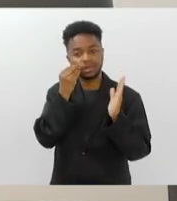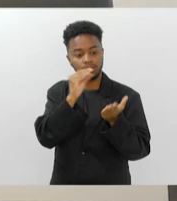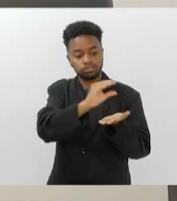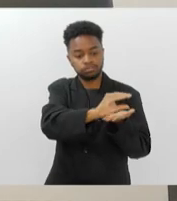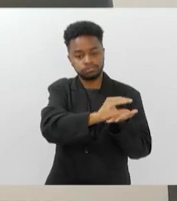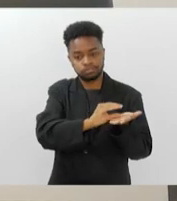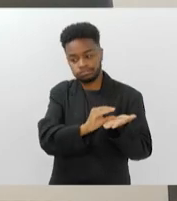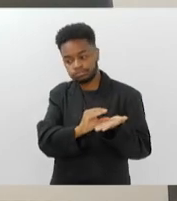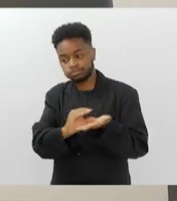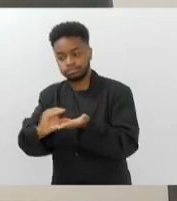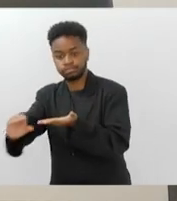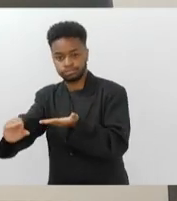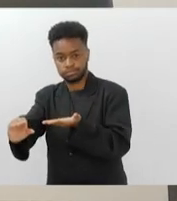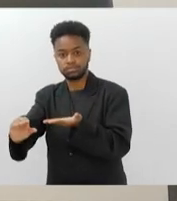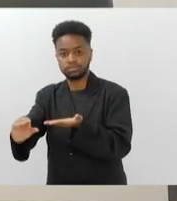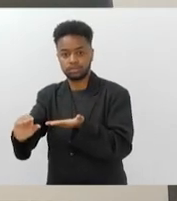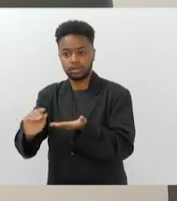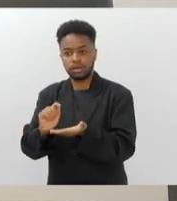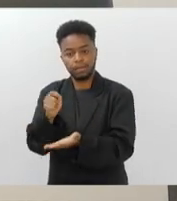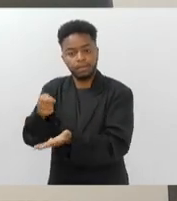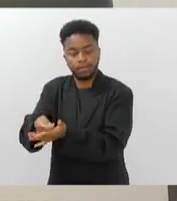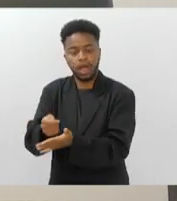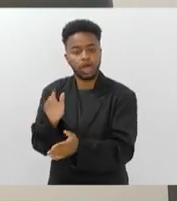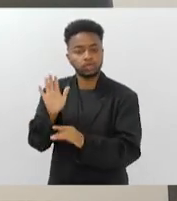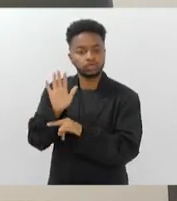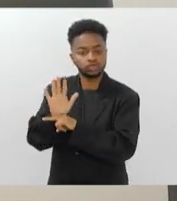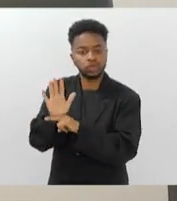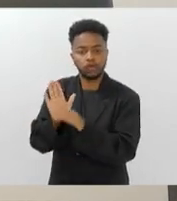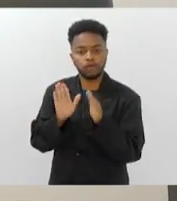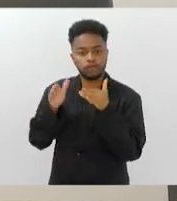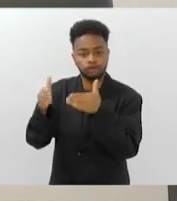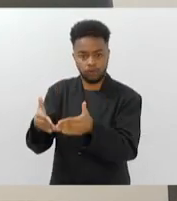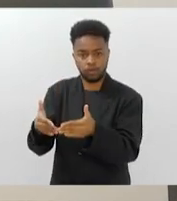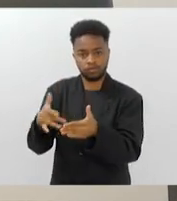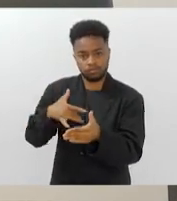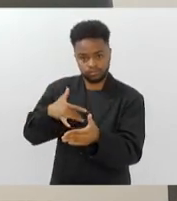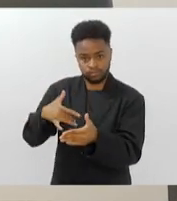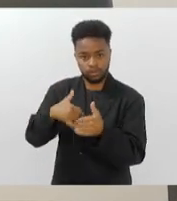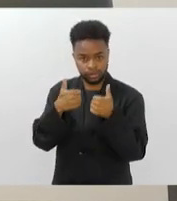nosso orçamento em positivo para o fórum da tuberculose